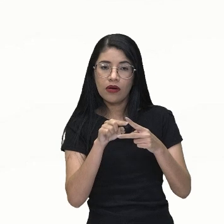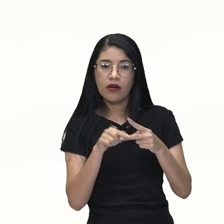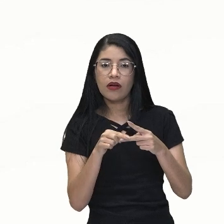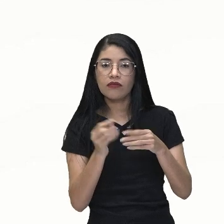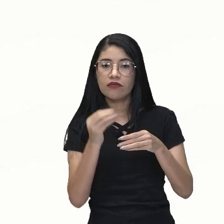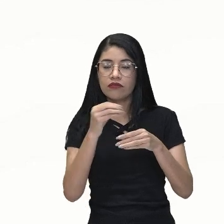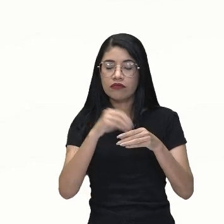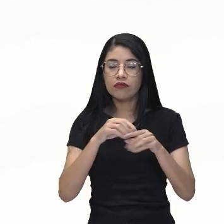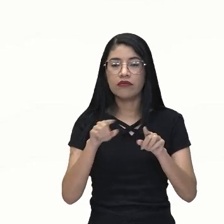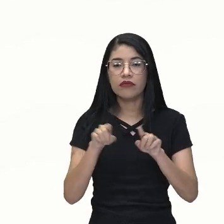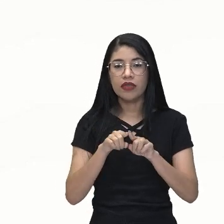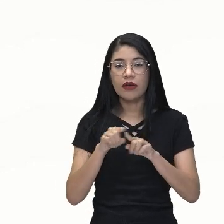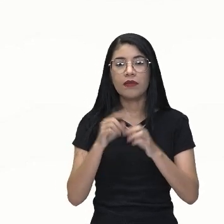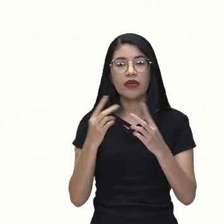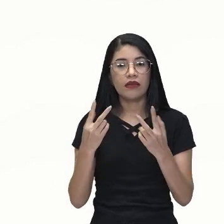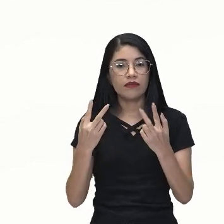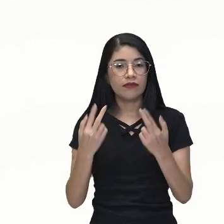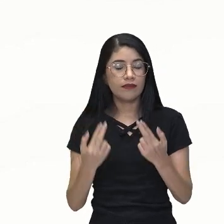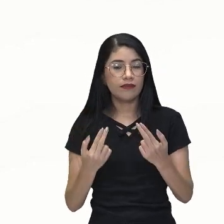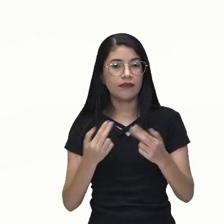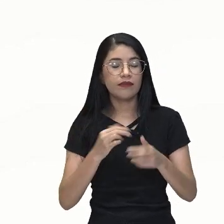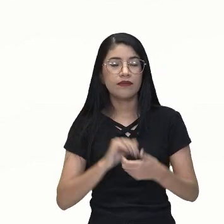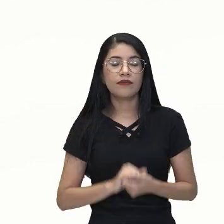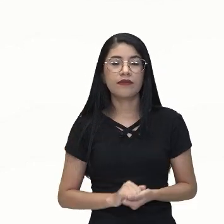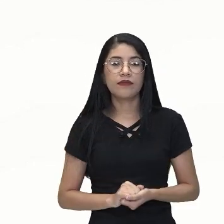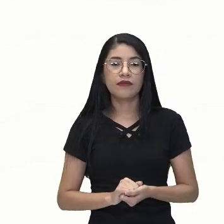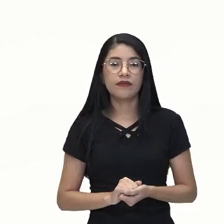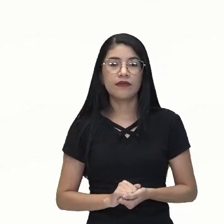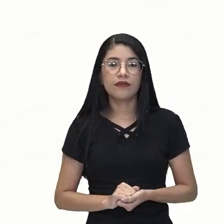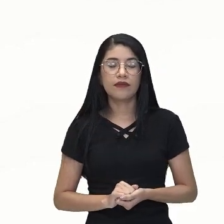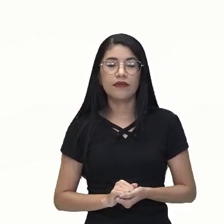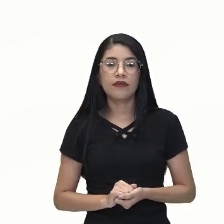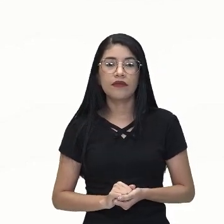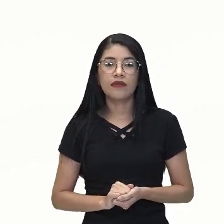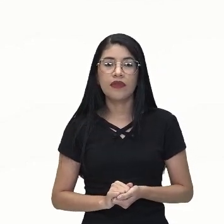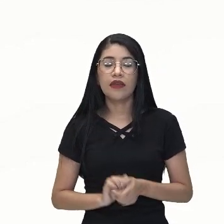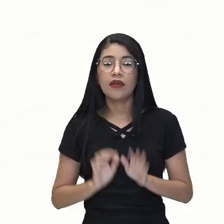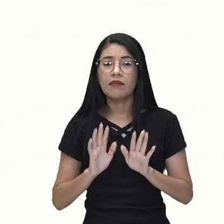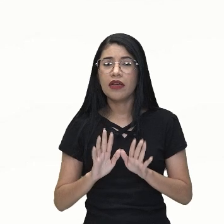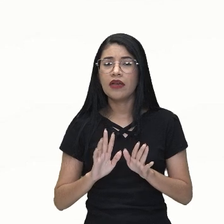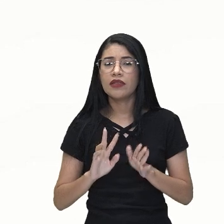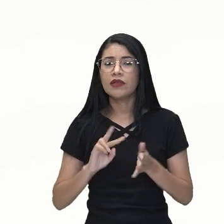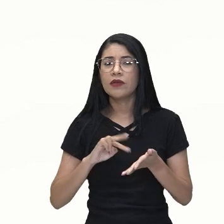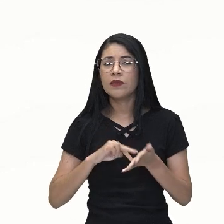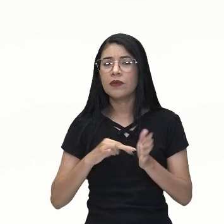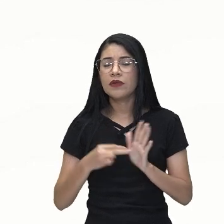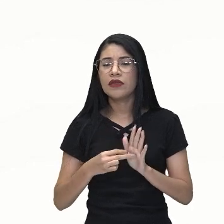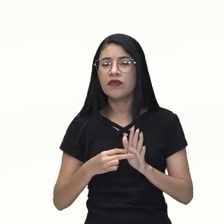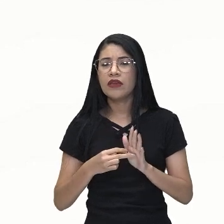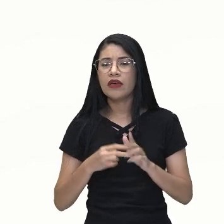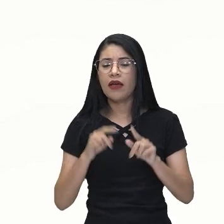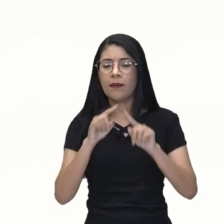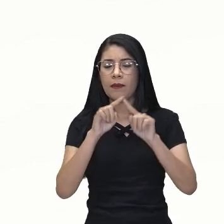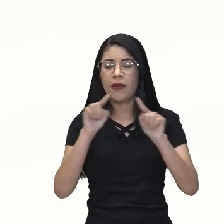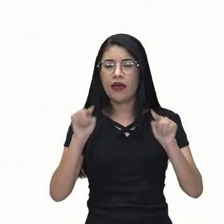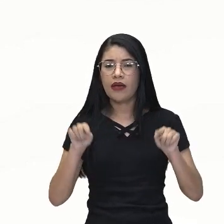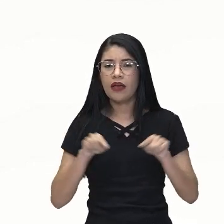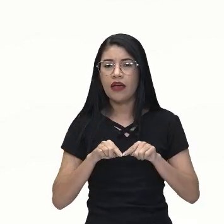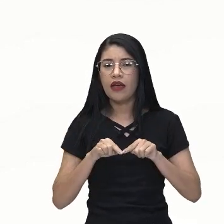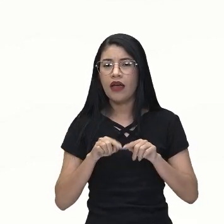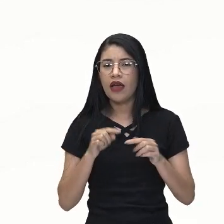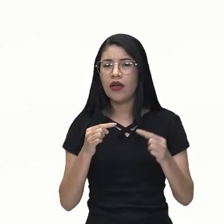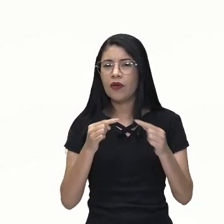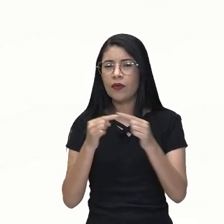internos possuem a mesma medida. O que é um lado congruente? Ou, aliás, o que são